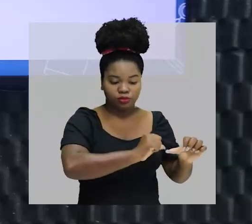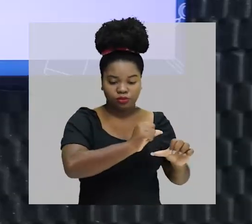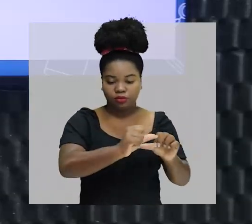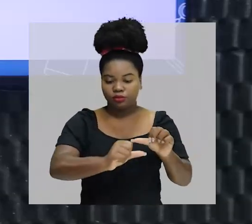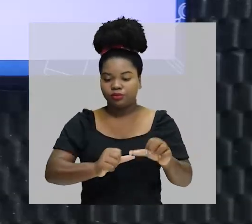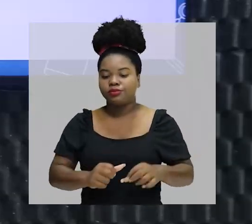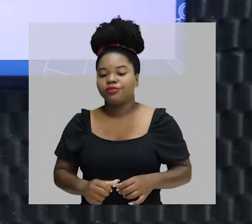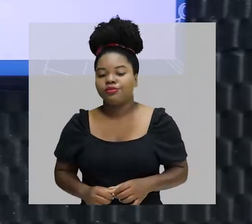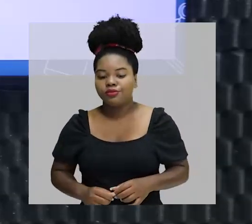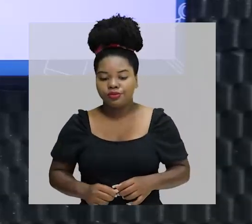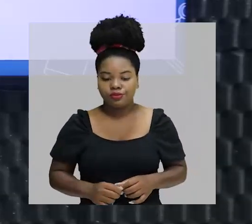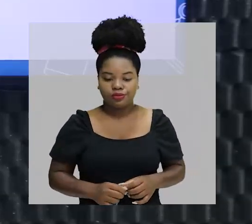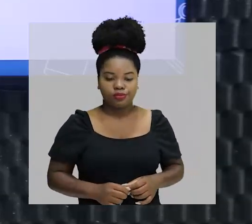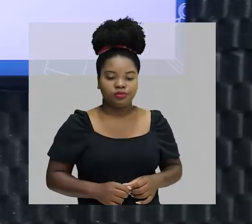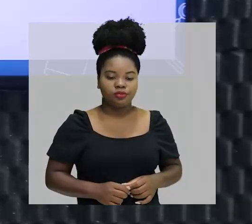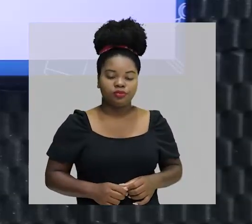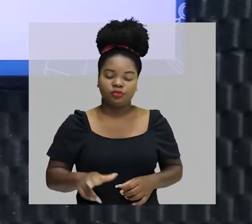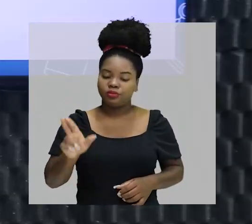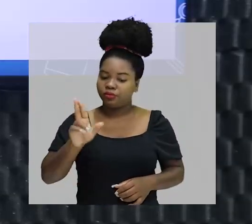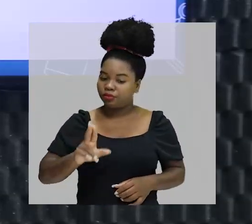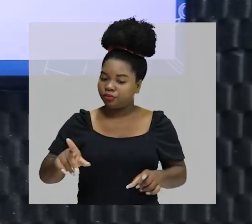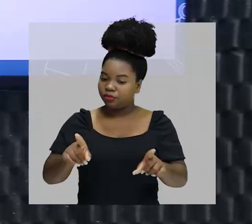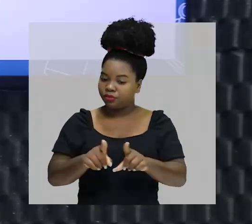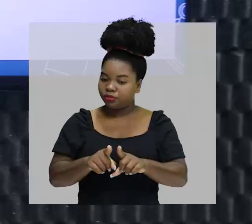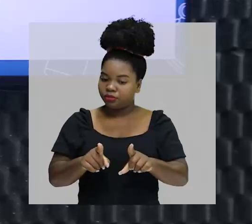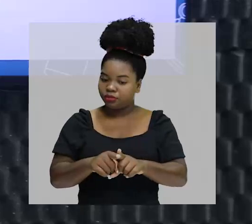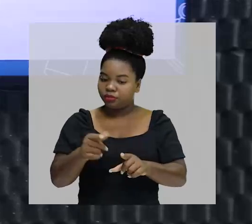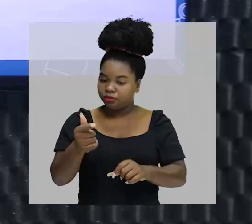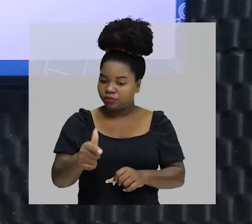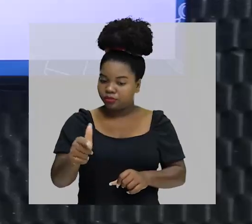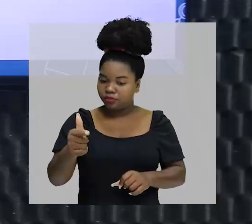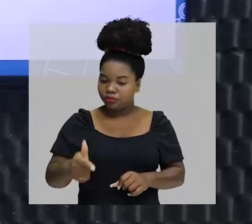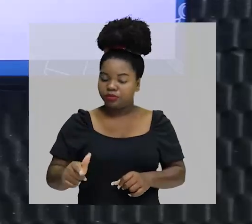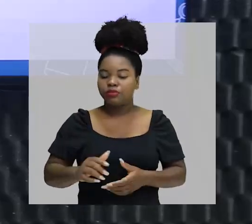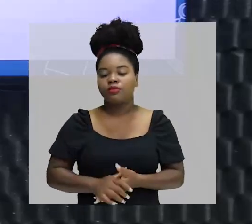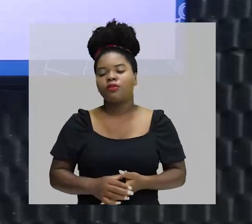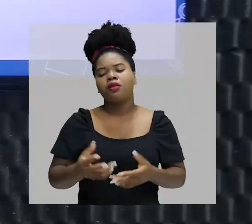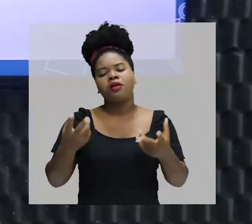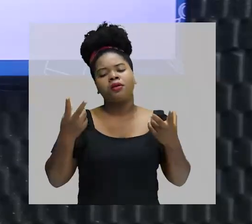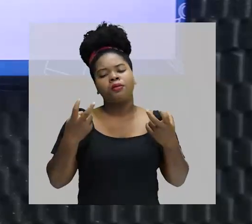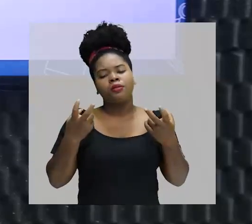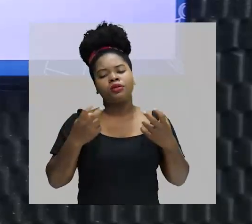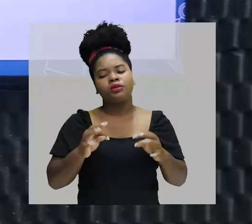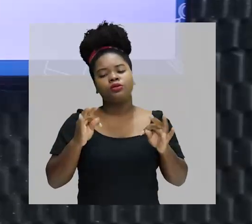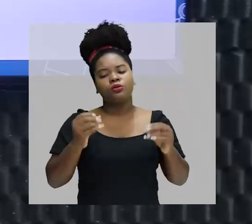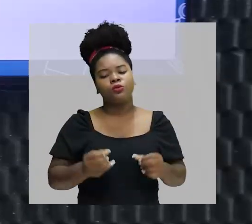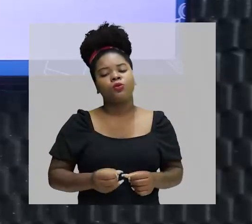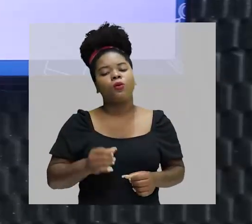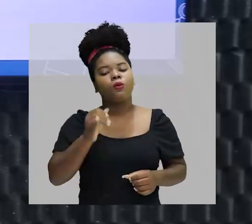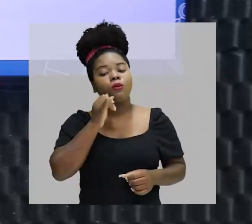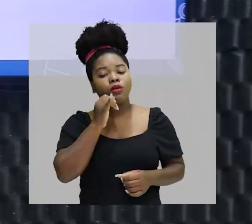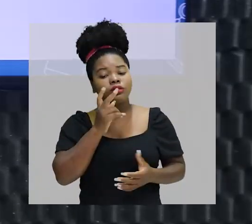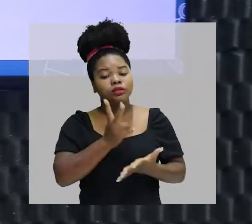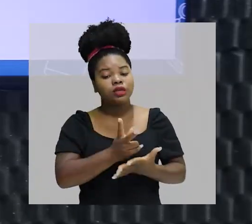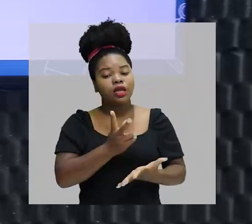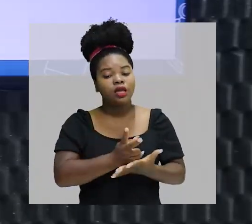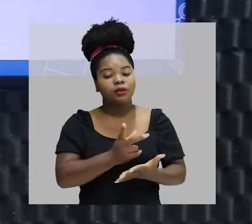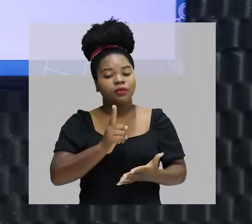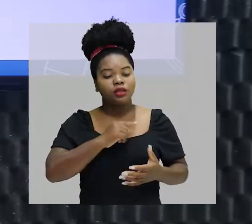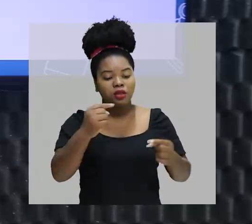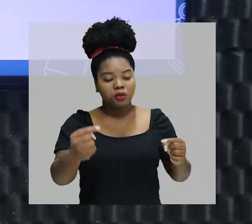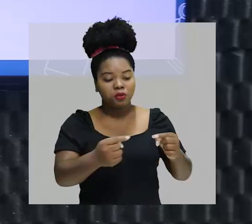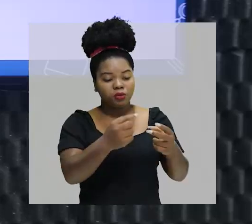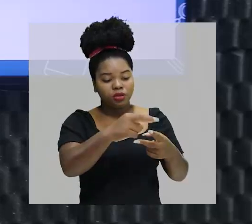em mudança, tá? Usamos também o contínuo. Observem todos os exemplos que a gente sempre tem a combinação dos